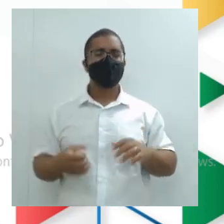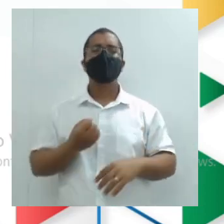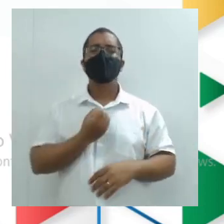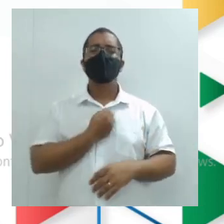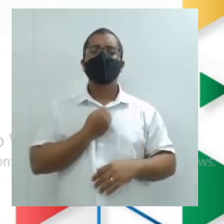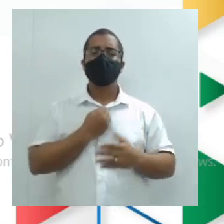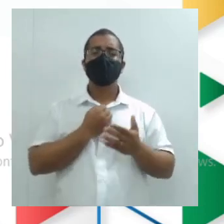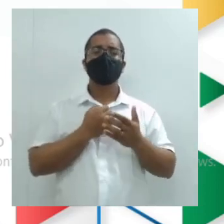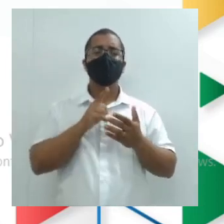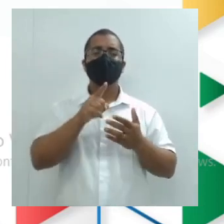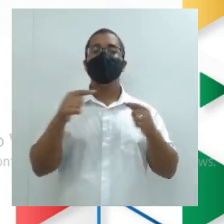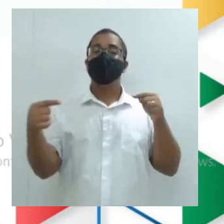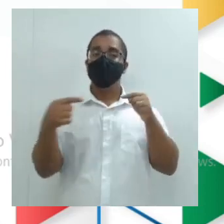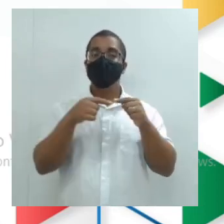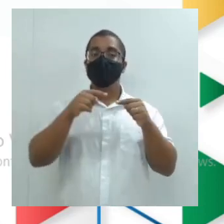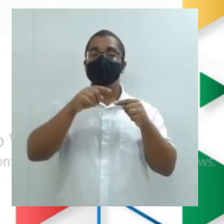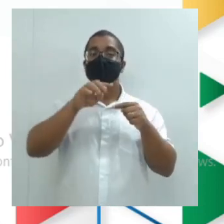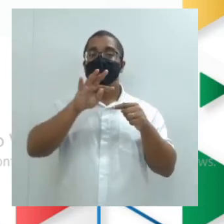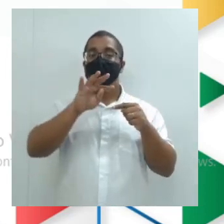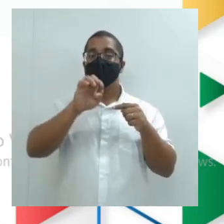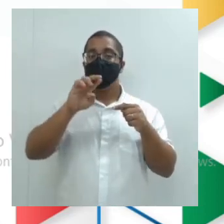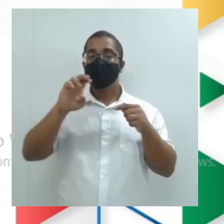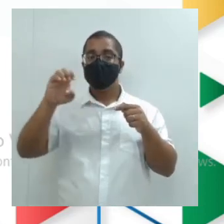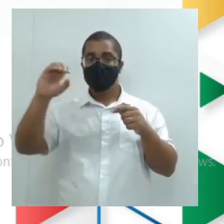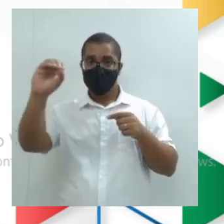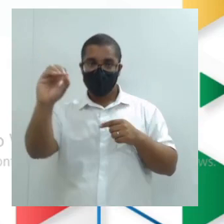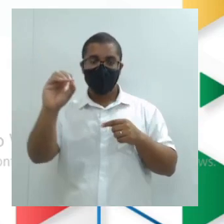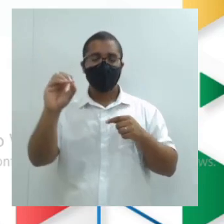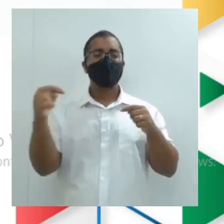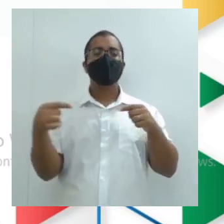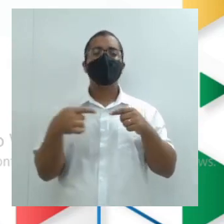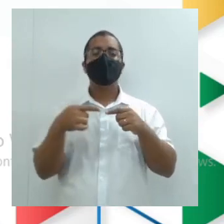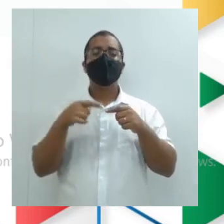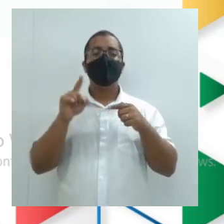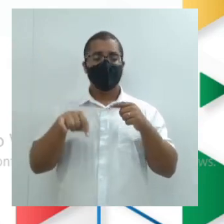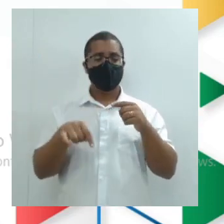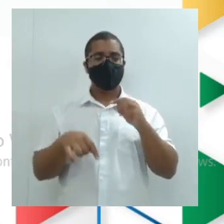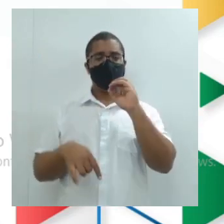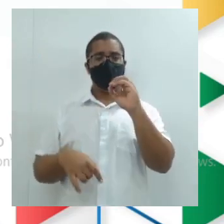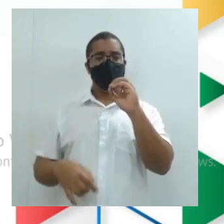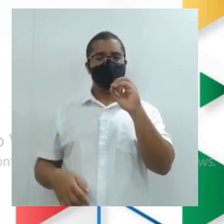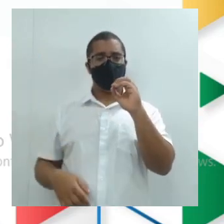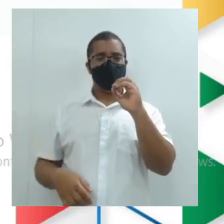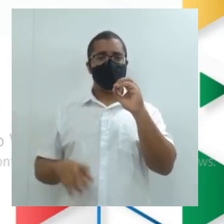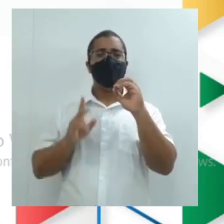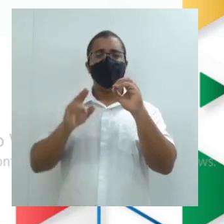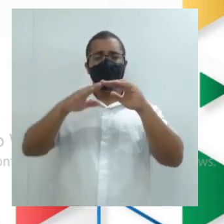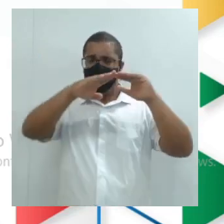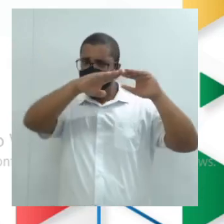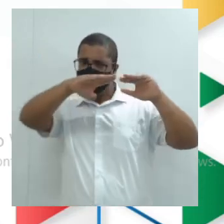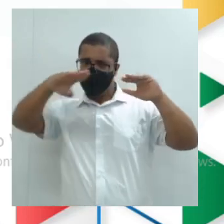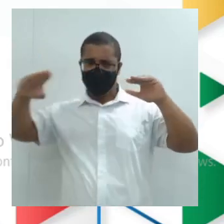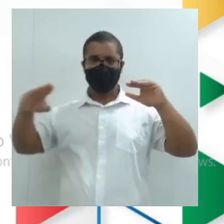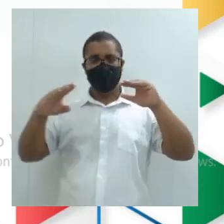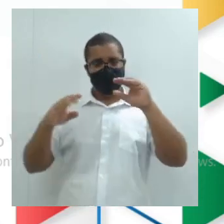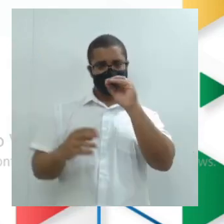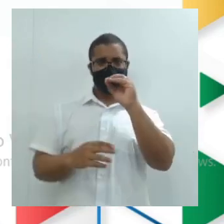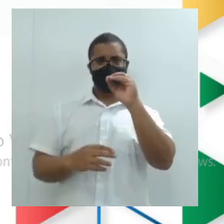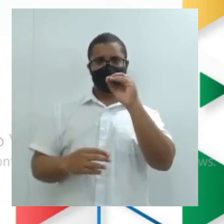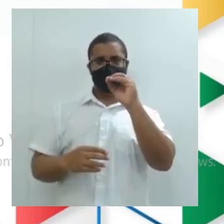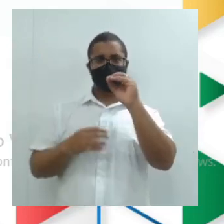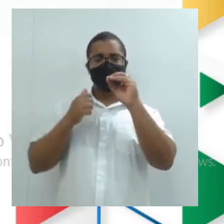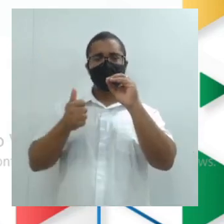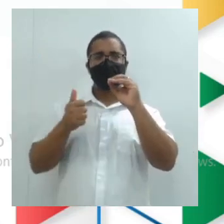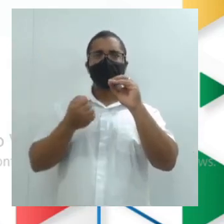número que indica o andar térreo, o térreo, ele é o zero da linha, como se fosse na escala, ele é o zero. Então,